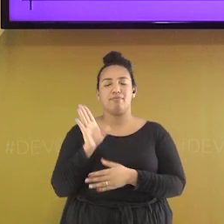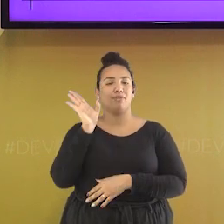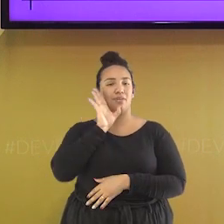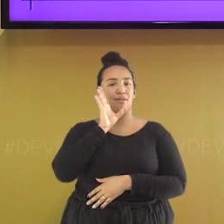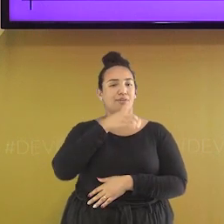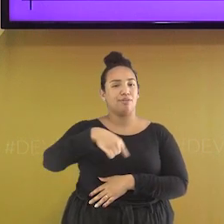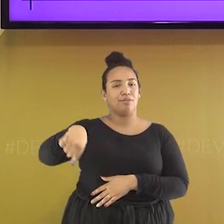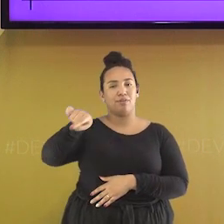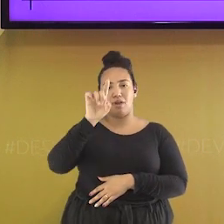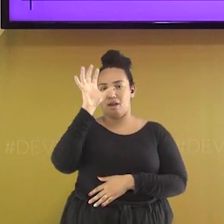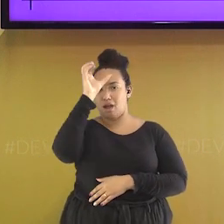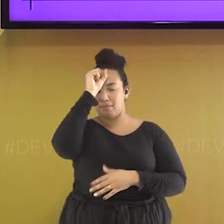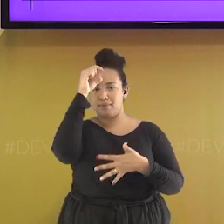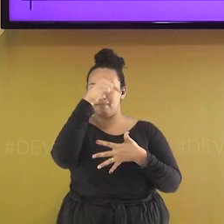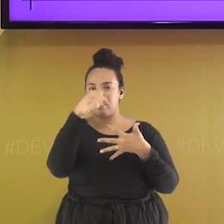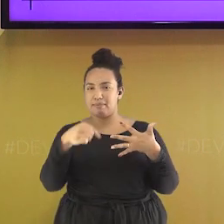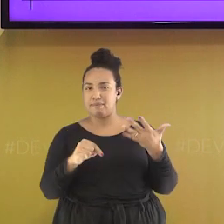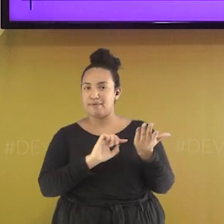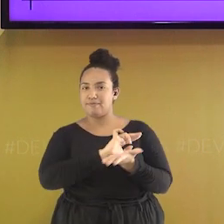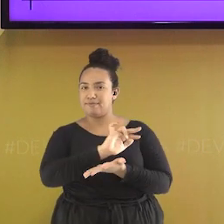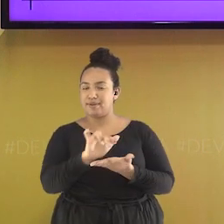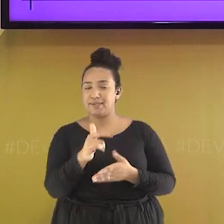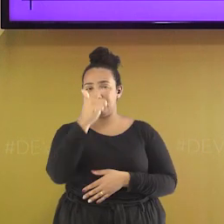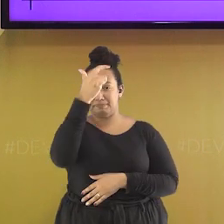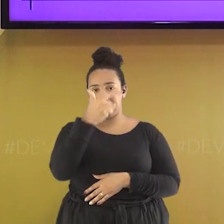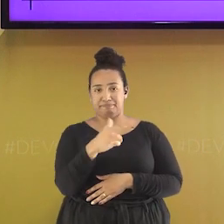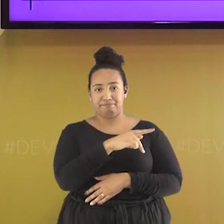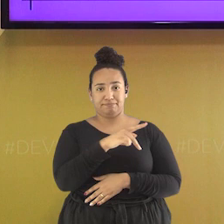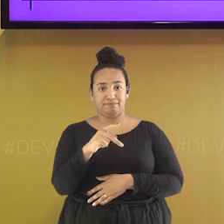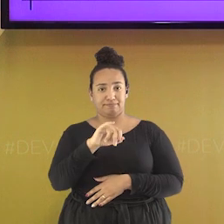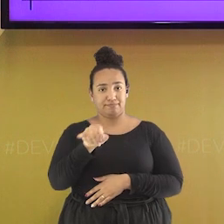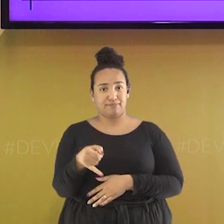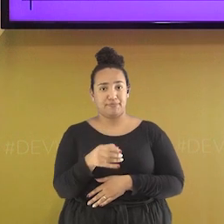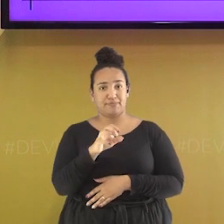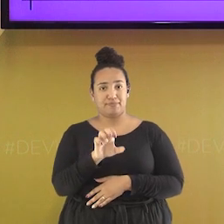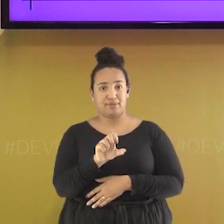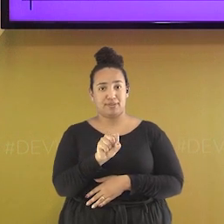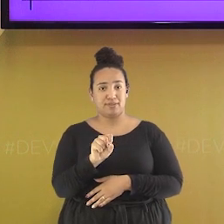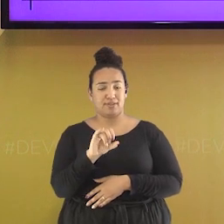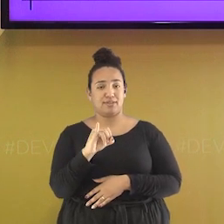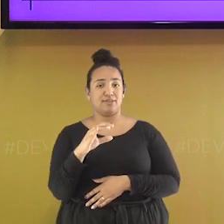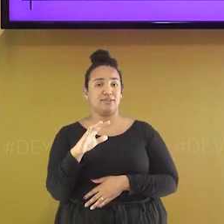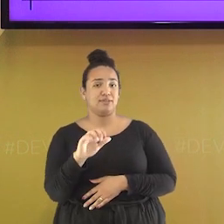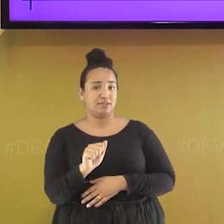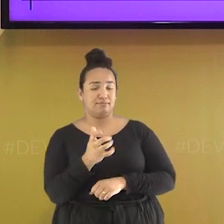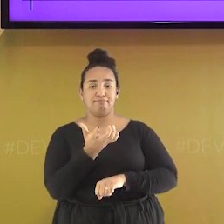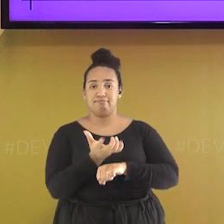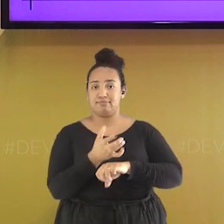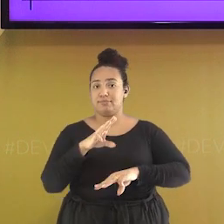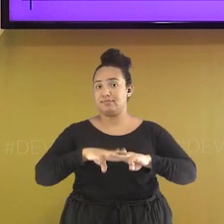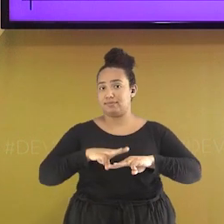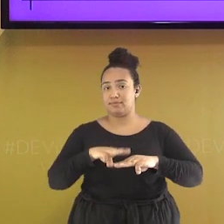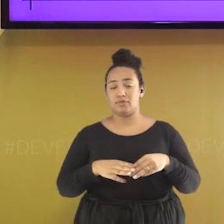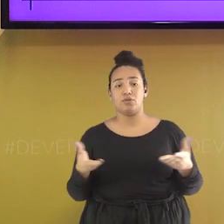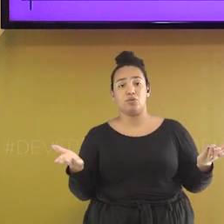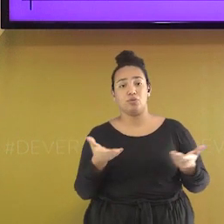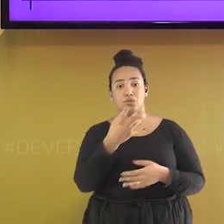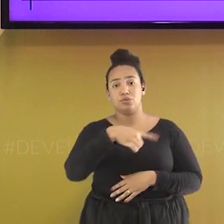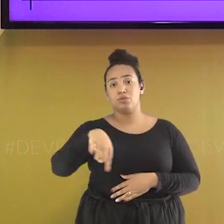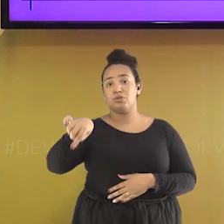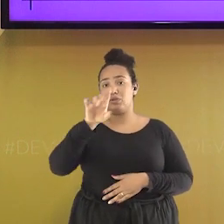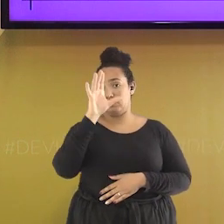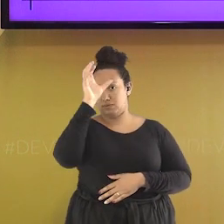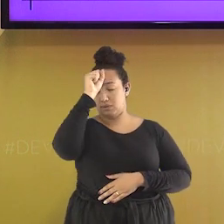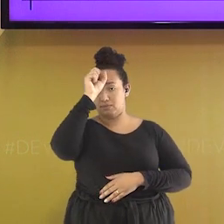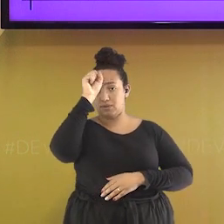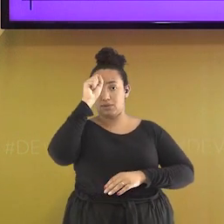vamos aprender muitas coisas legais juntos. Eu sou a professora Jéssica, de Matemática, e hoje vamos aprender sobre a leitura de